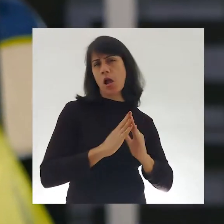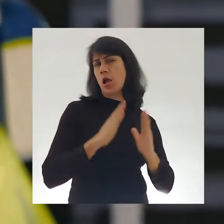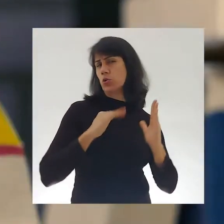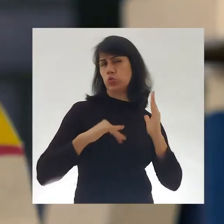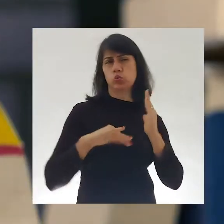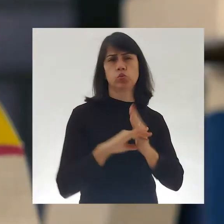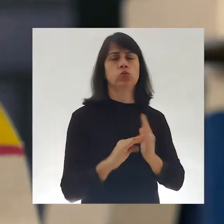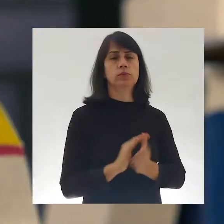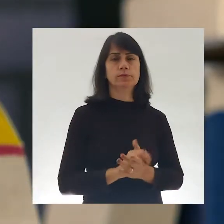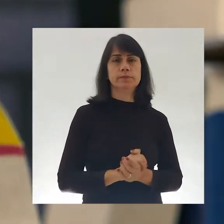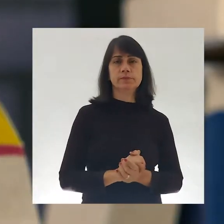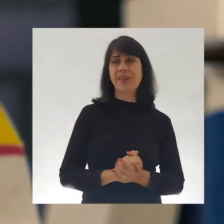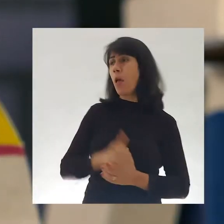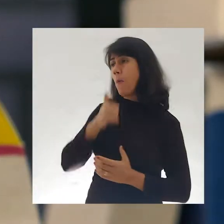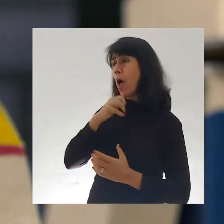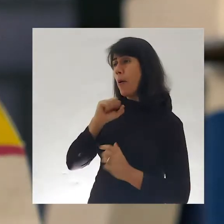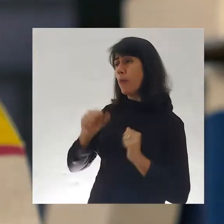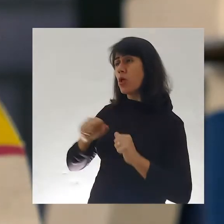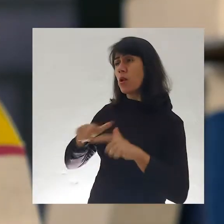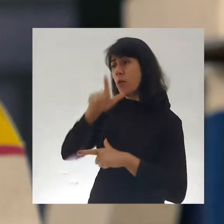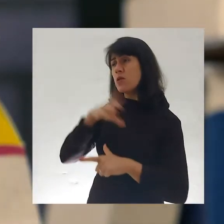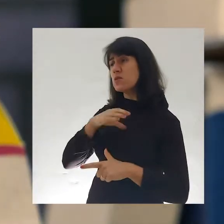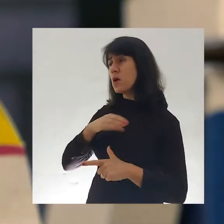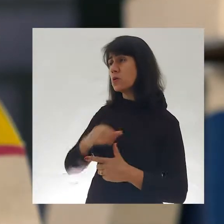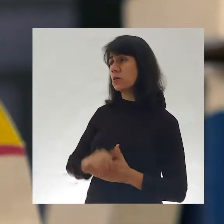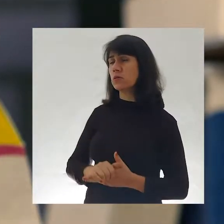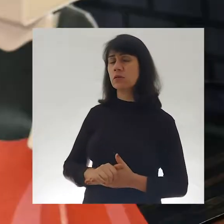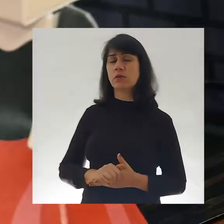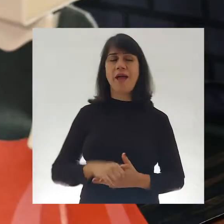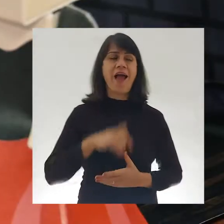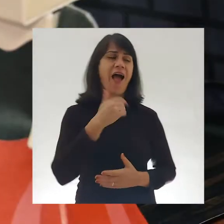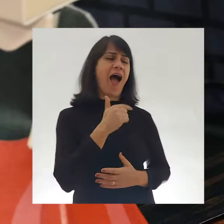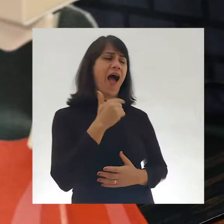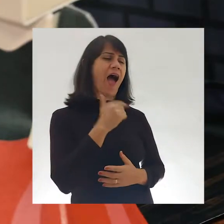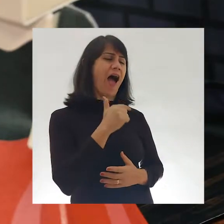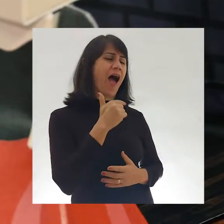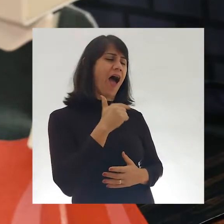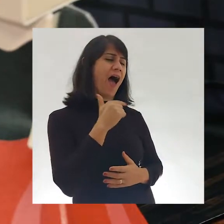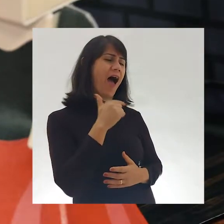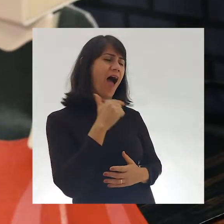casa. Mas podíamos arrumar trabalho na cidade.